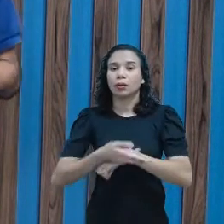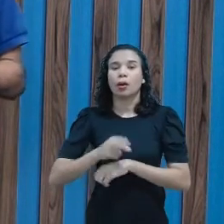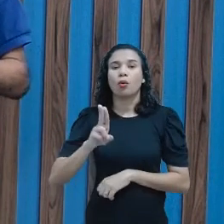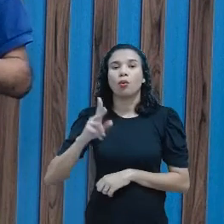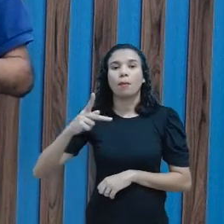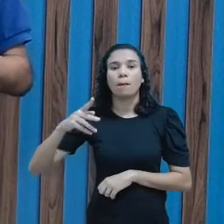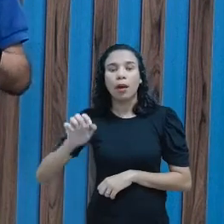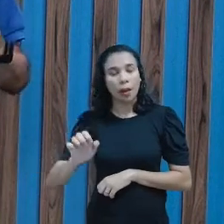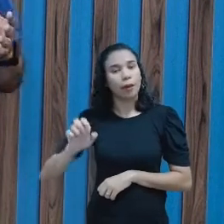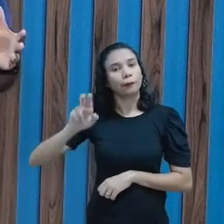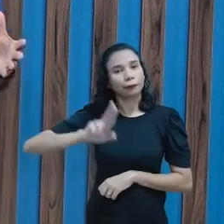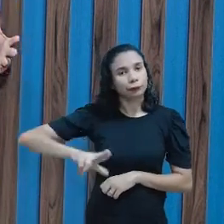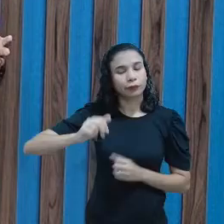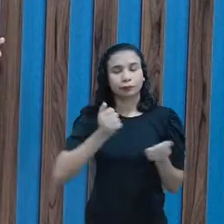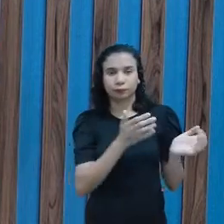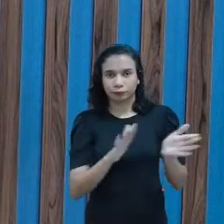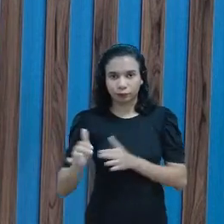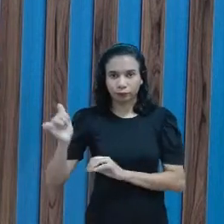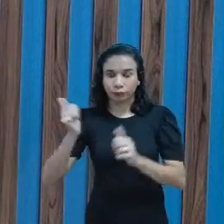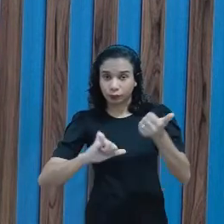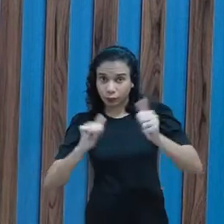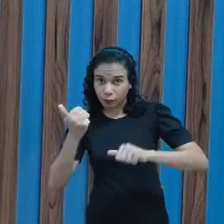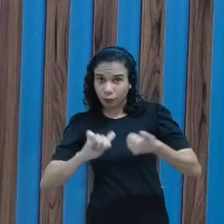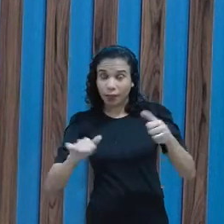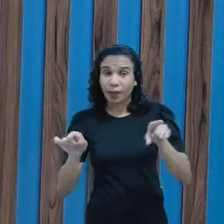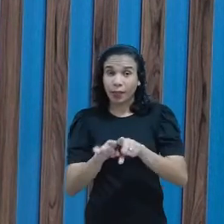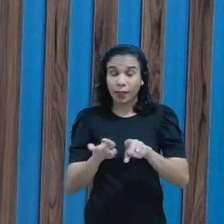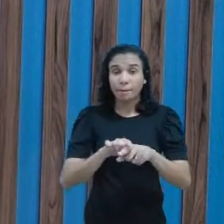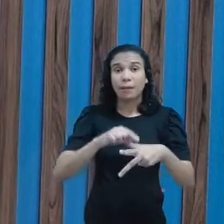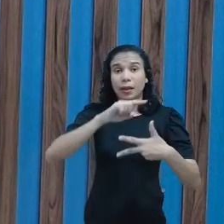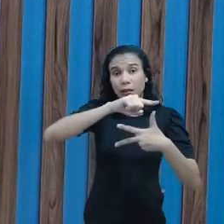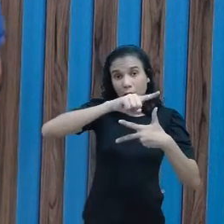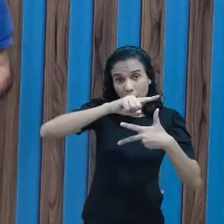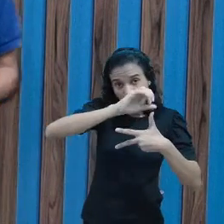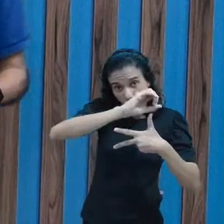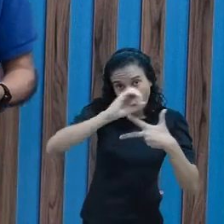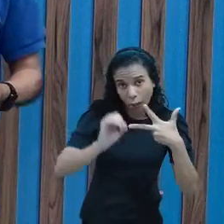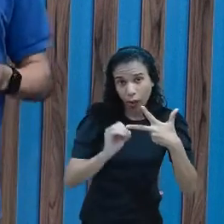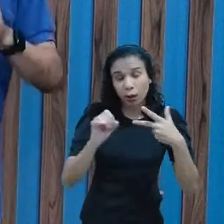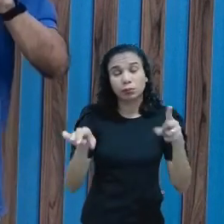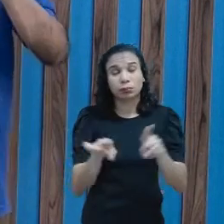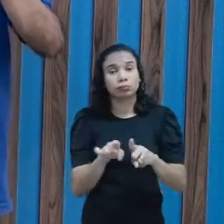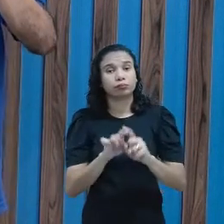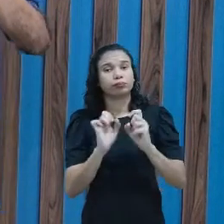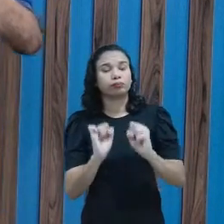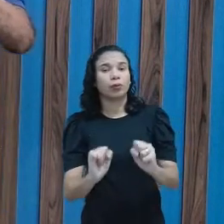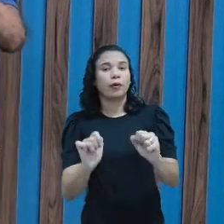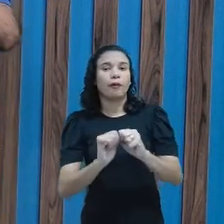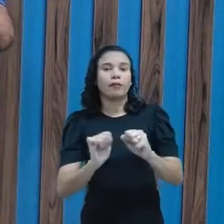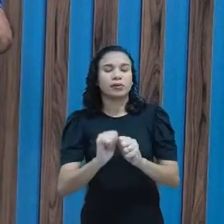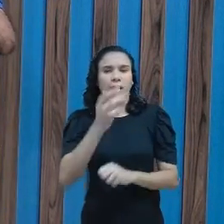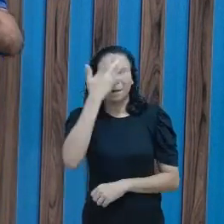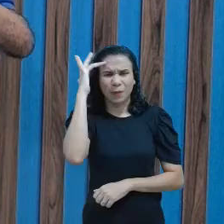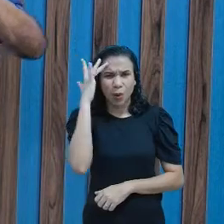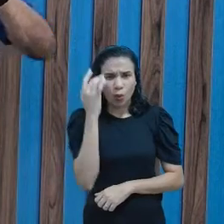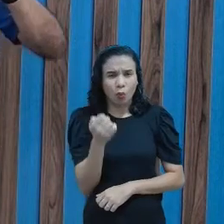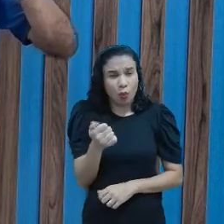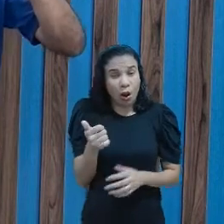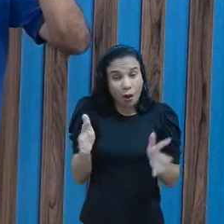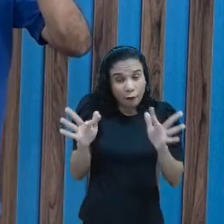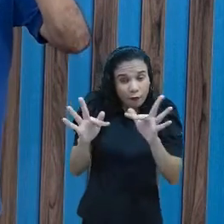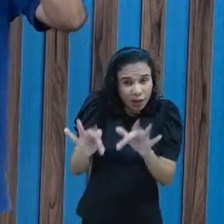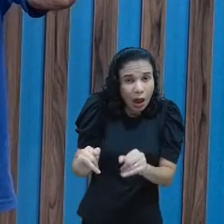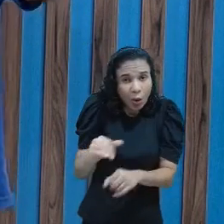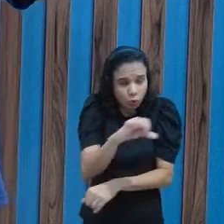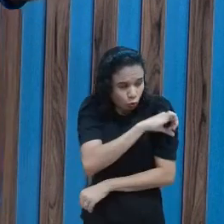Pernambuco através desse processo avaliativo. Além do Enem, você tem esse tipo de situação para fazer também. Então, você que já está aí, chega no finalzinho do nono ano, vai para o